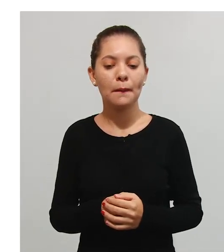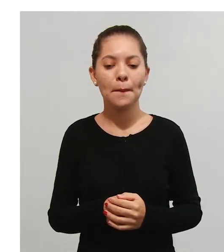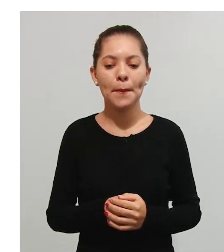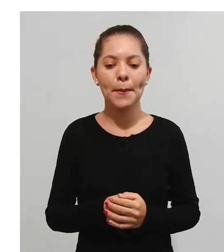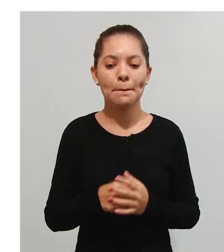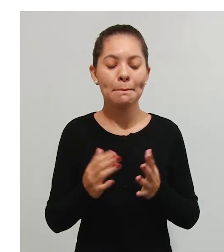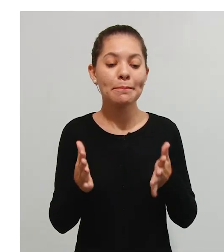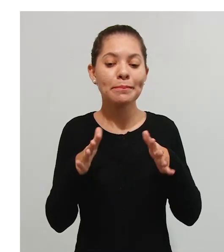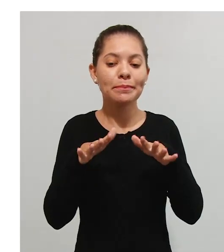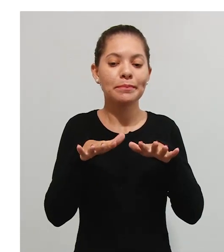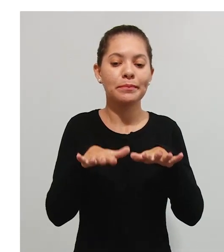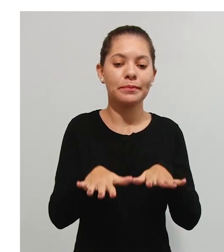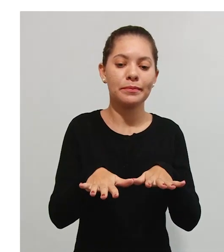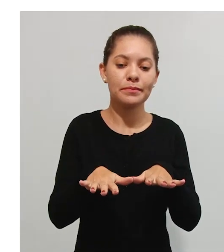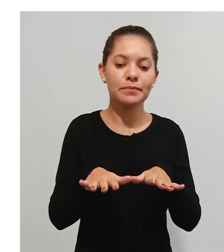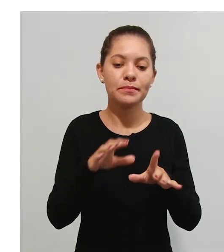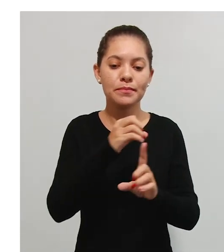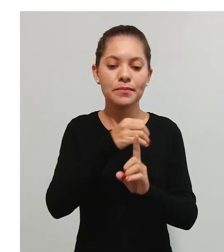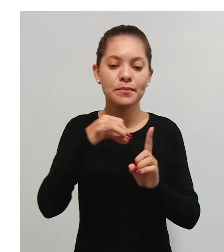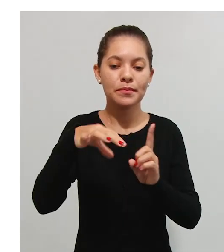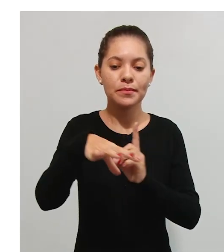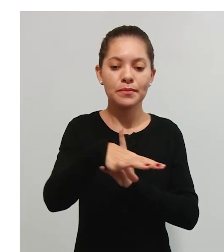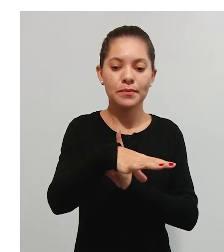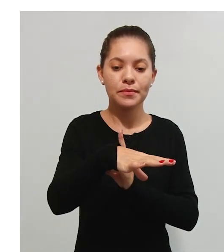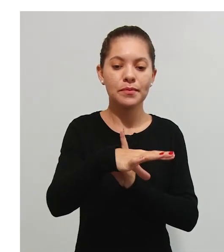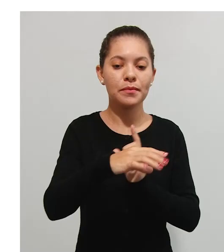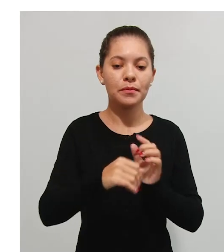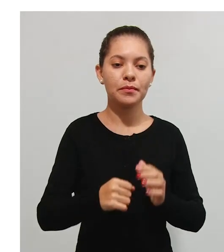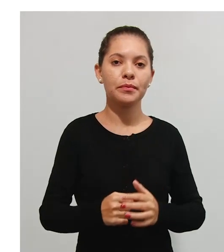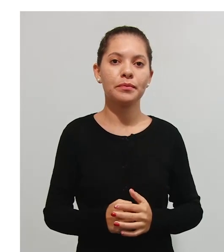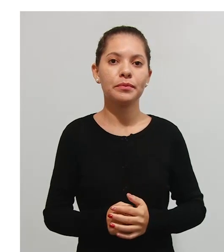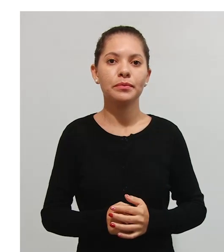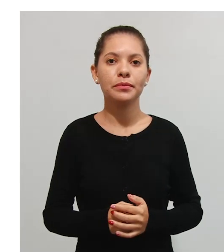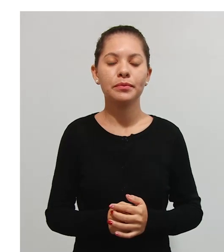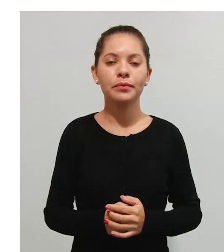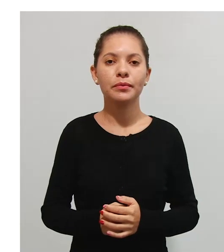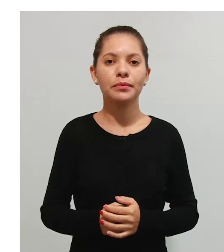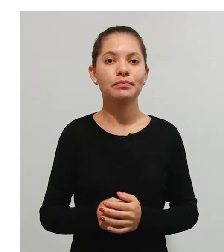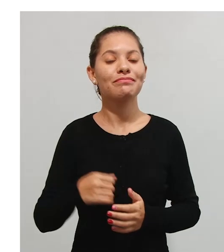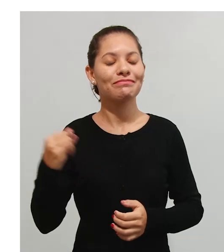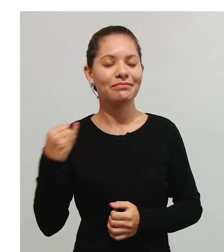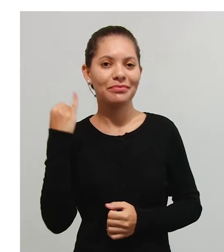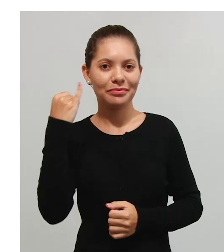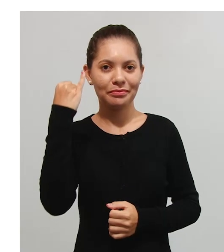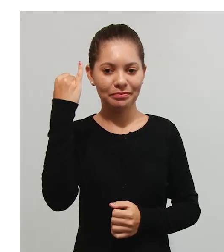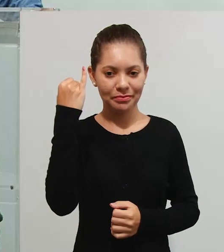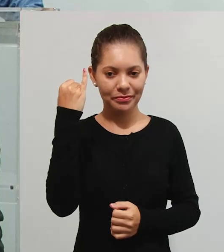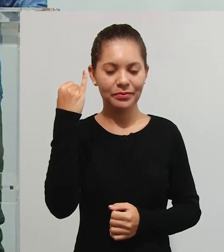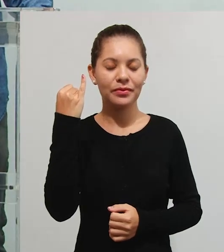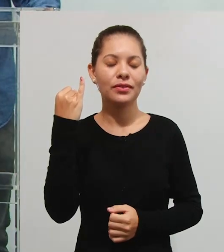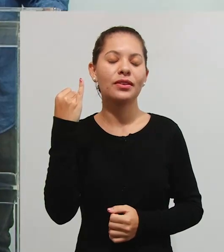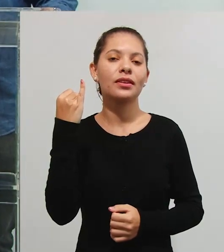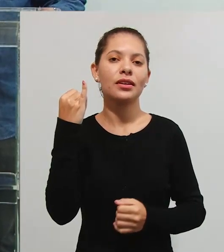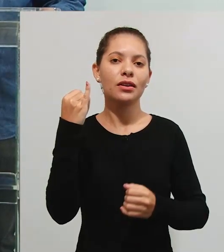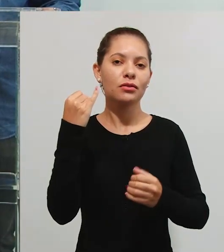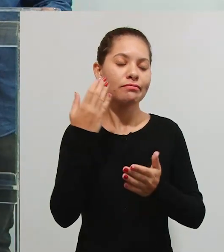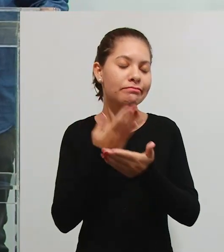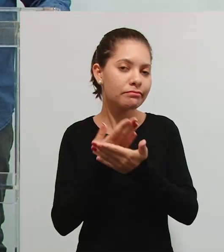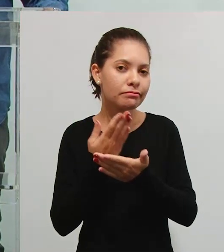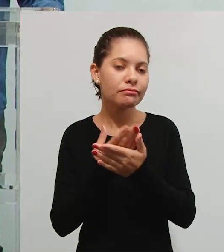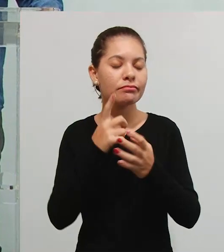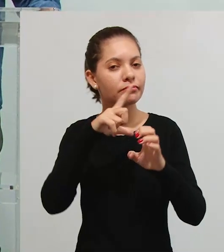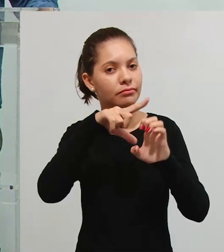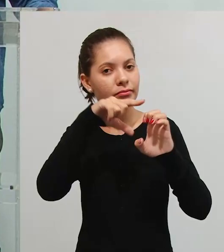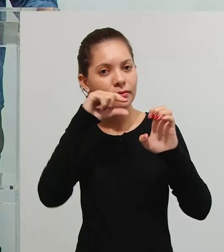capital social, inclusão e a emancipação social. Então é muito importante, quando nós falamos de